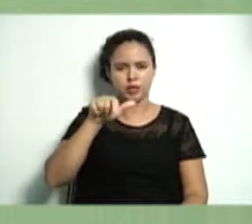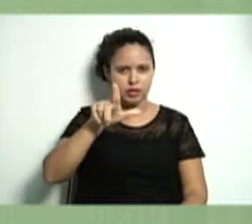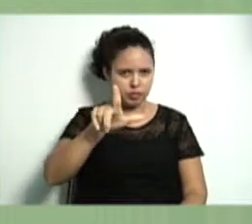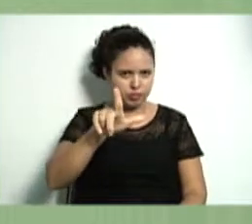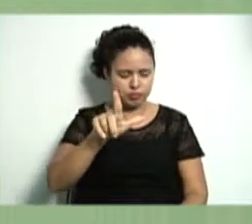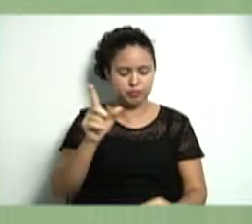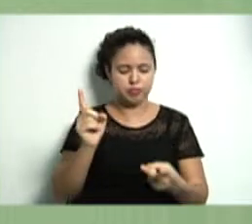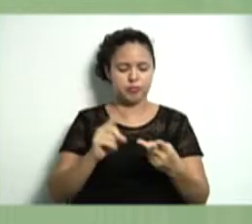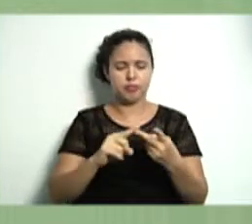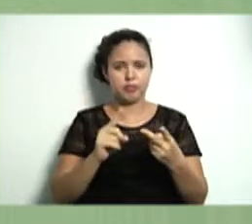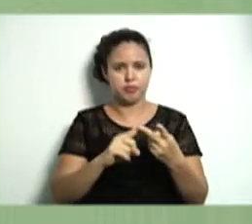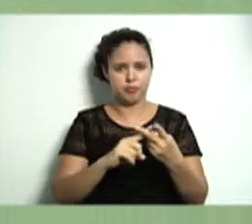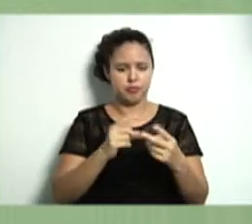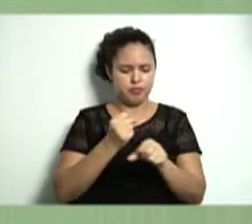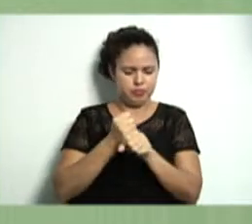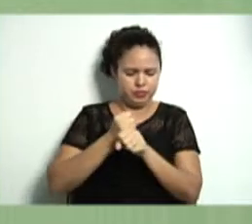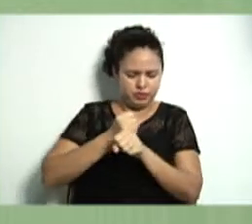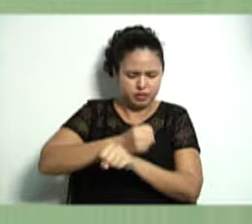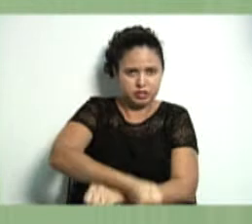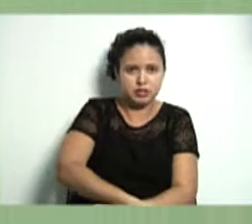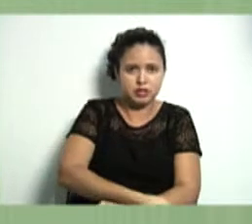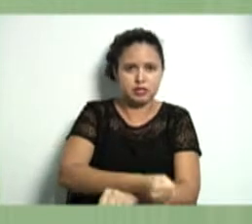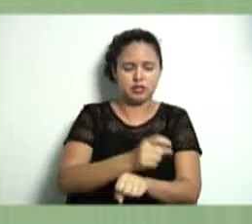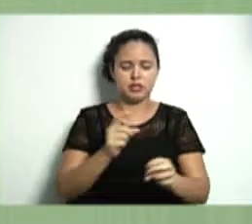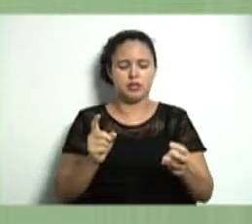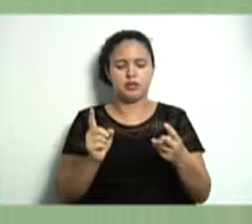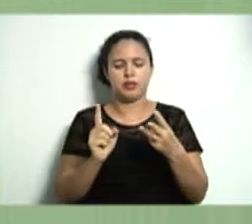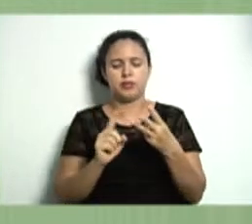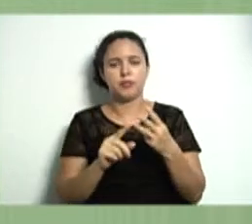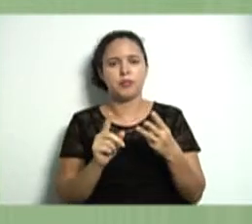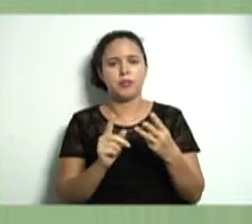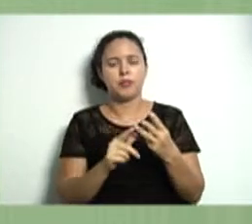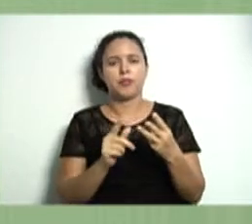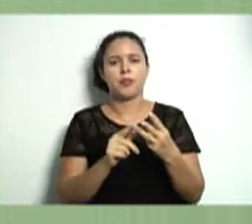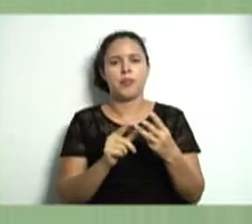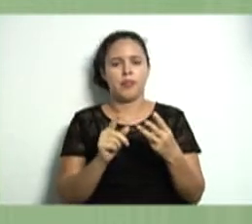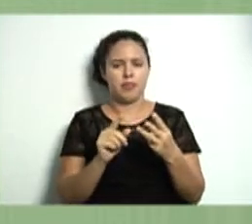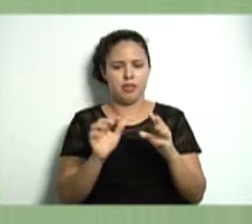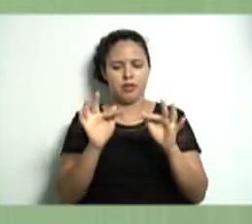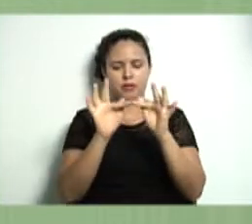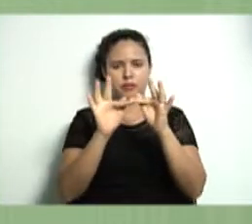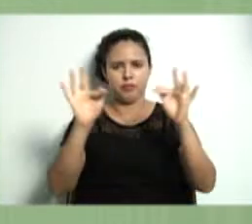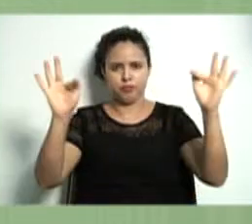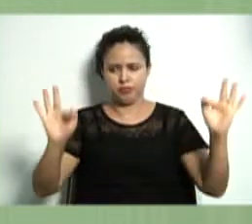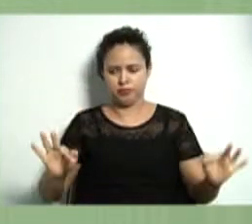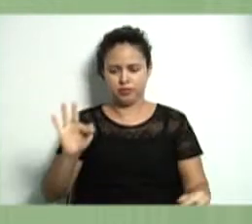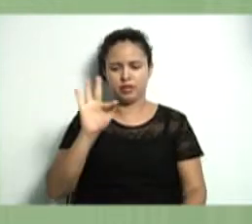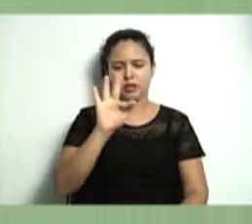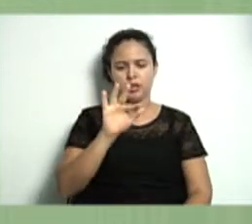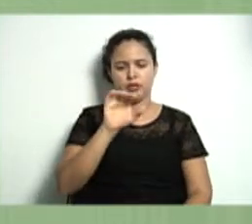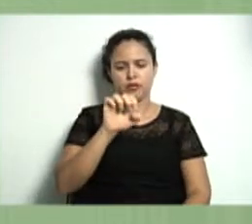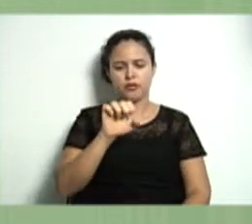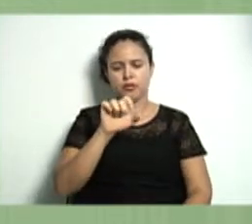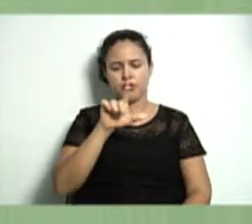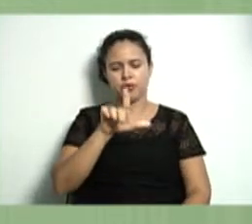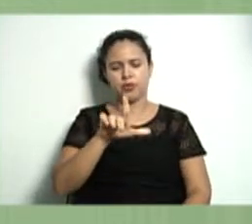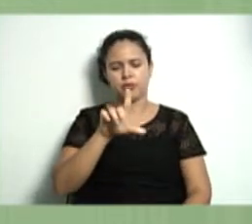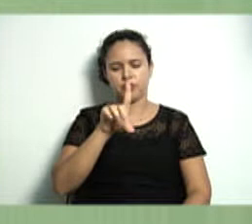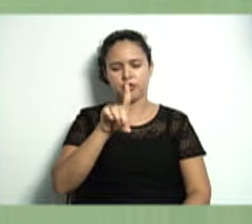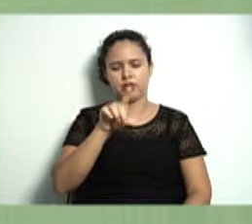de produção escravista. O outro ainda foi o meio de produção feudal. O outro foi o meio de